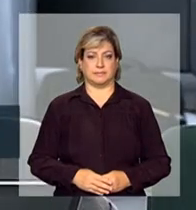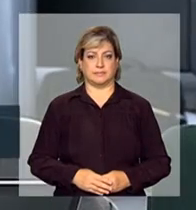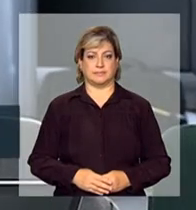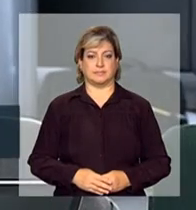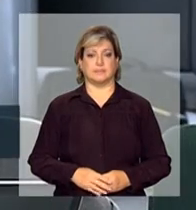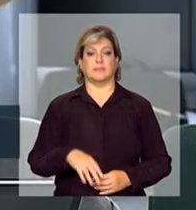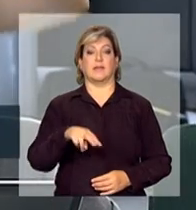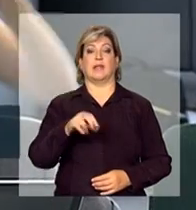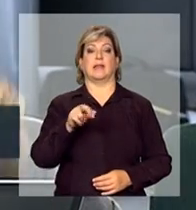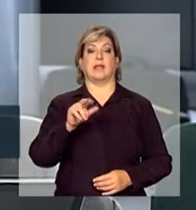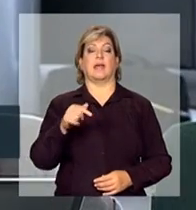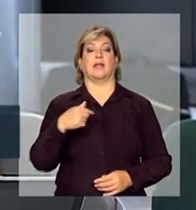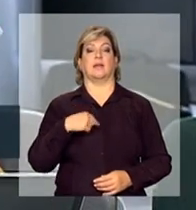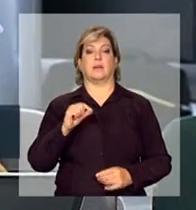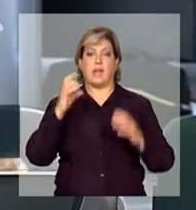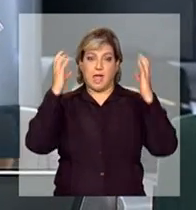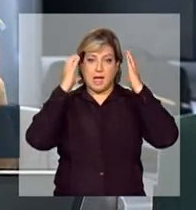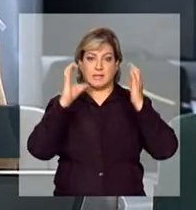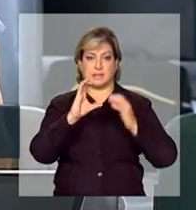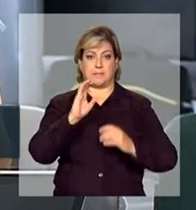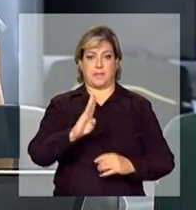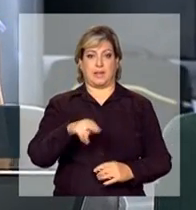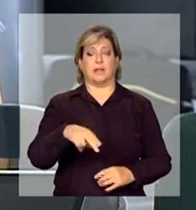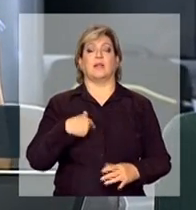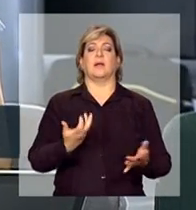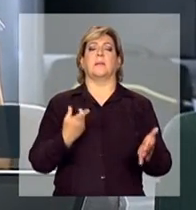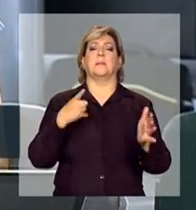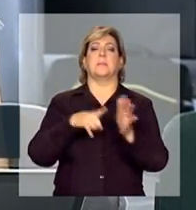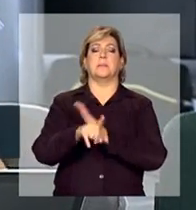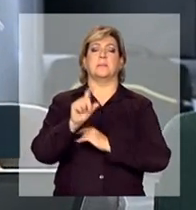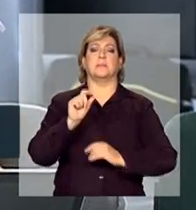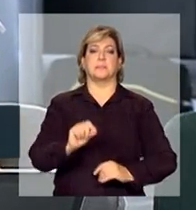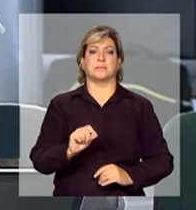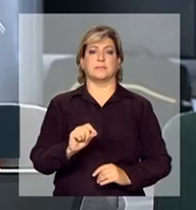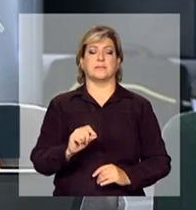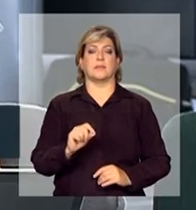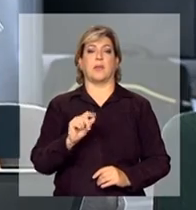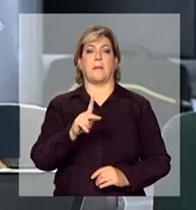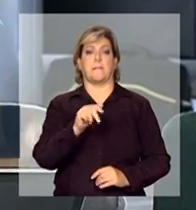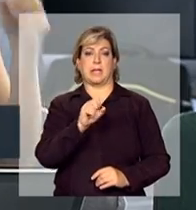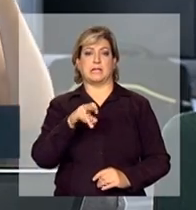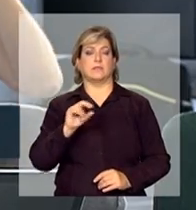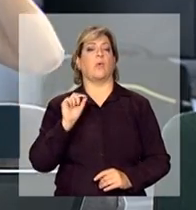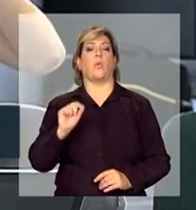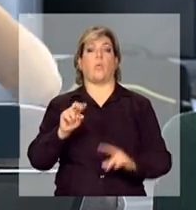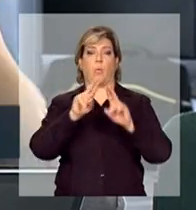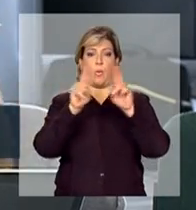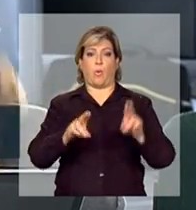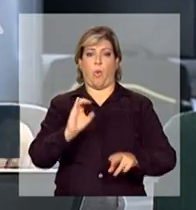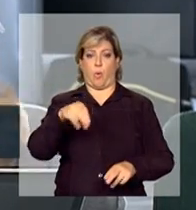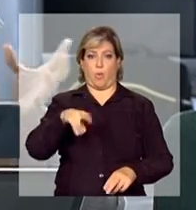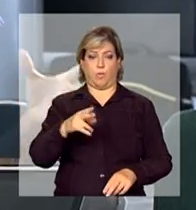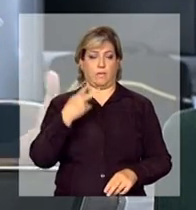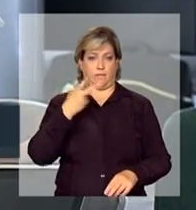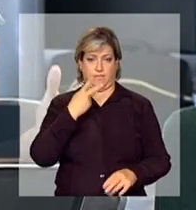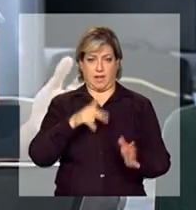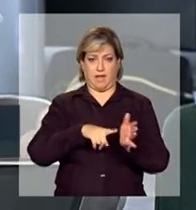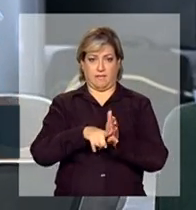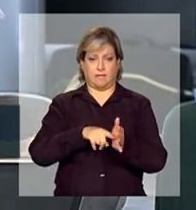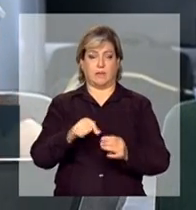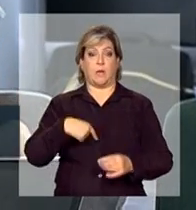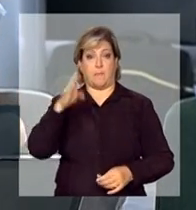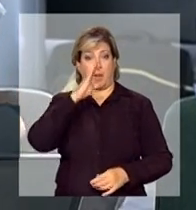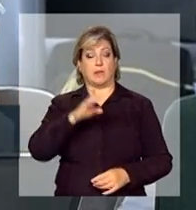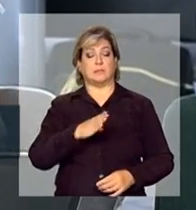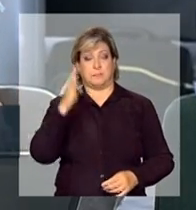Nara Lacerda Rádio CBN Ministro eu queria insistir na questão do passivo o que a ONU avalia é que o Brasil teve avanços que colocam o